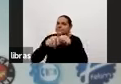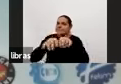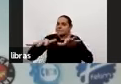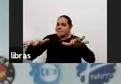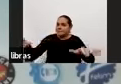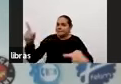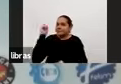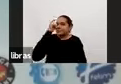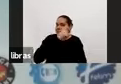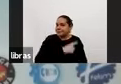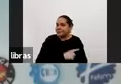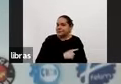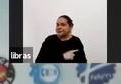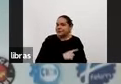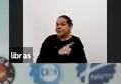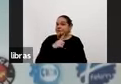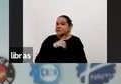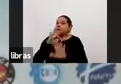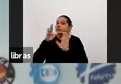precedentes, aconteceram